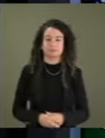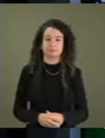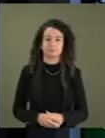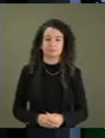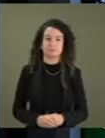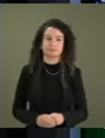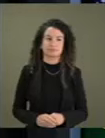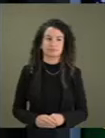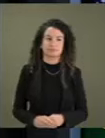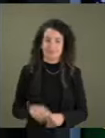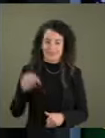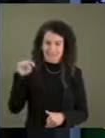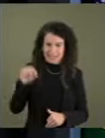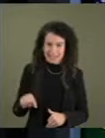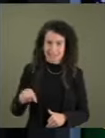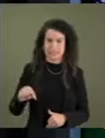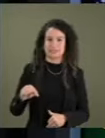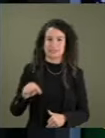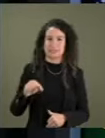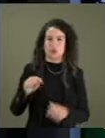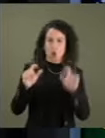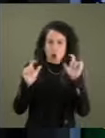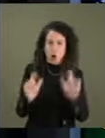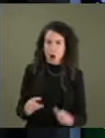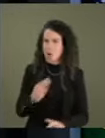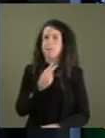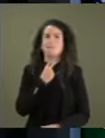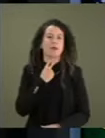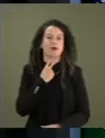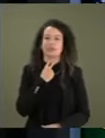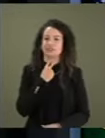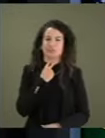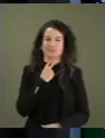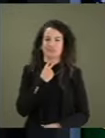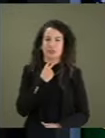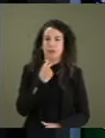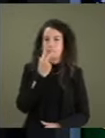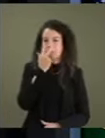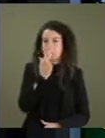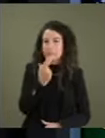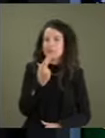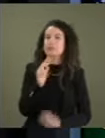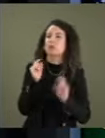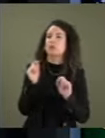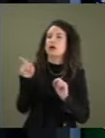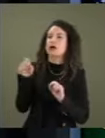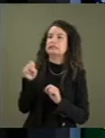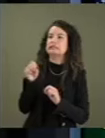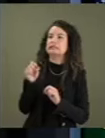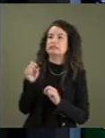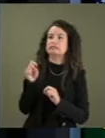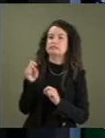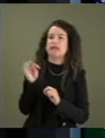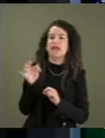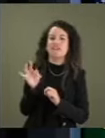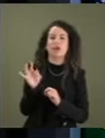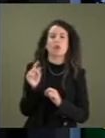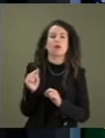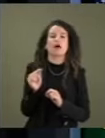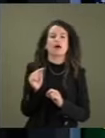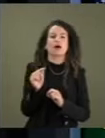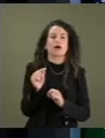Essa casa não pode continuar tão subserviente ao STF, que pela omissão do Senado vem